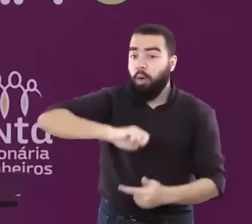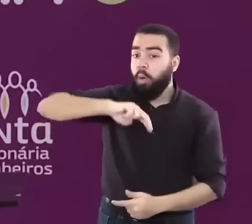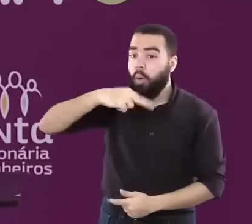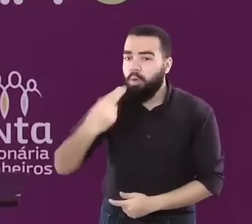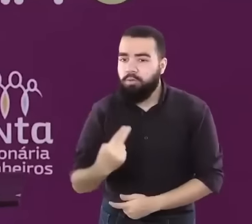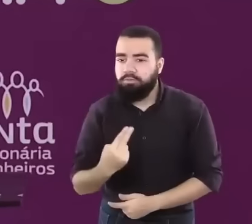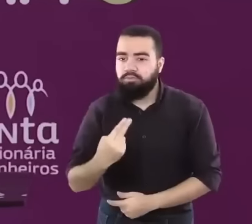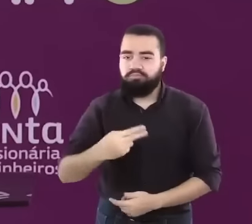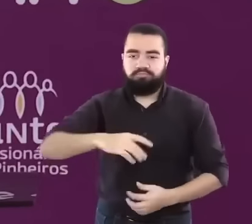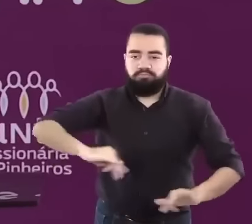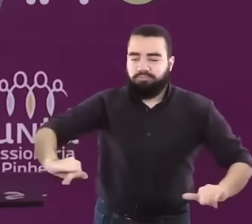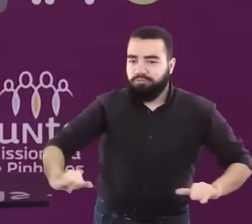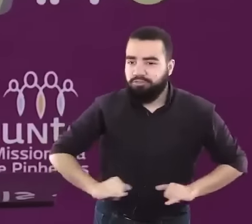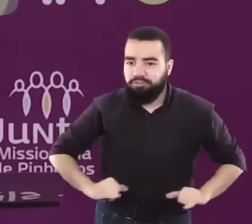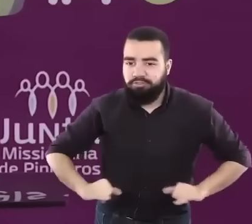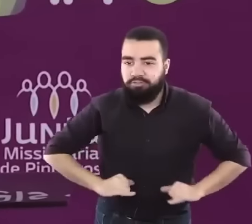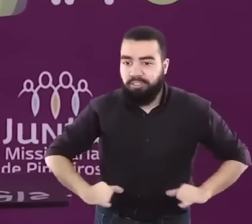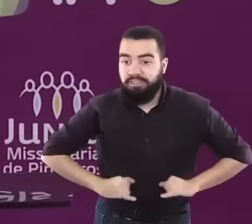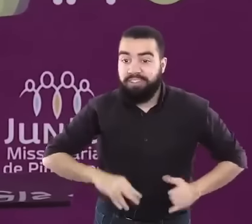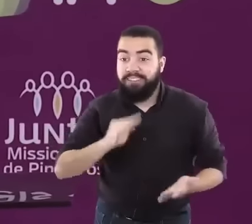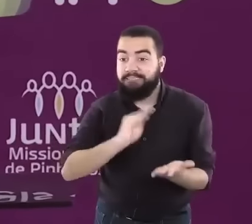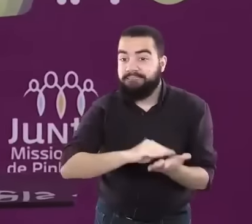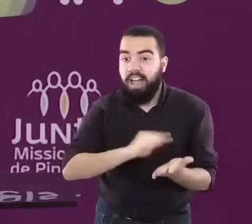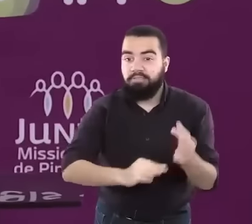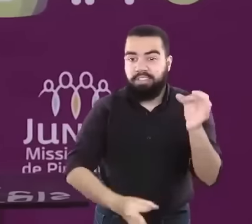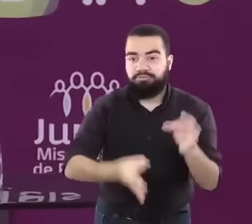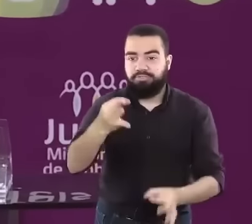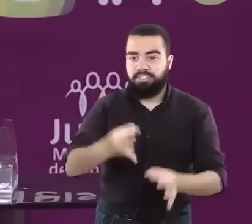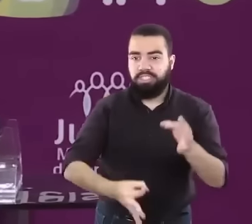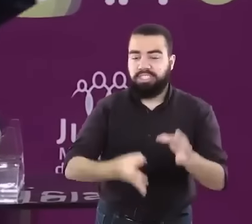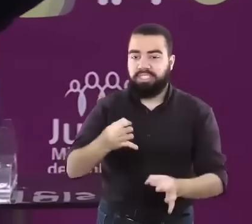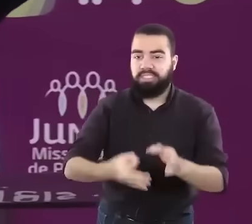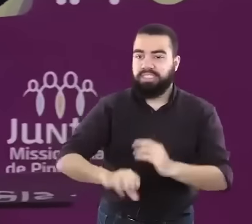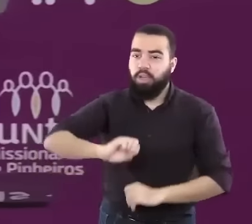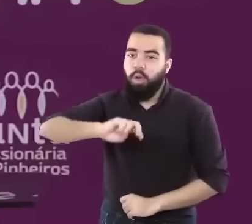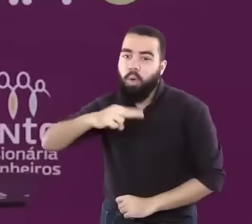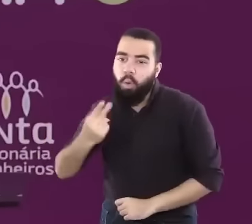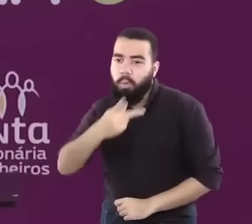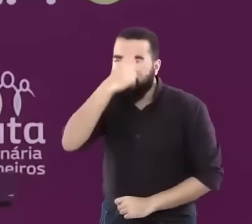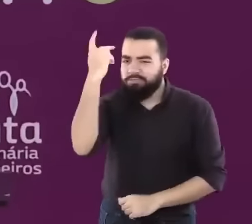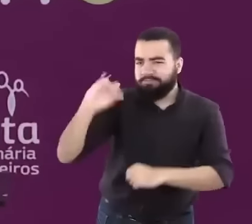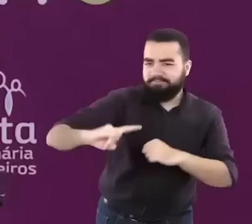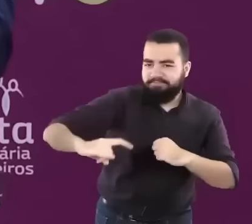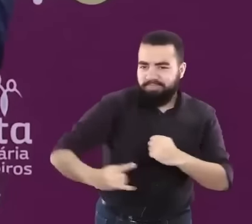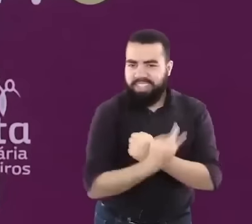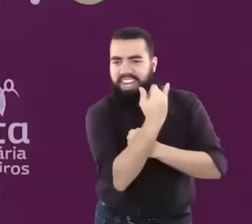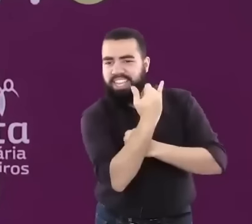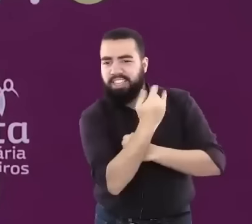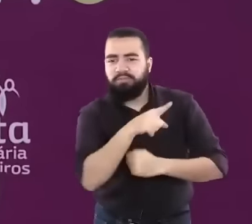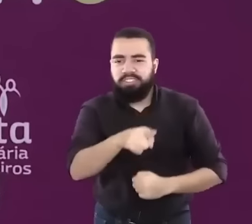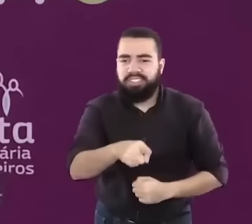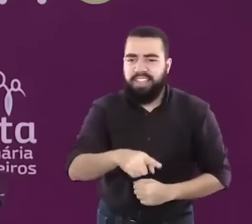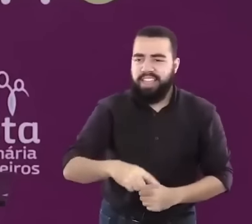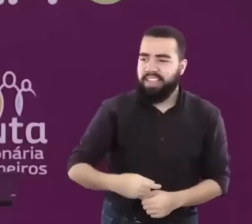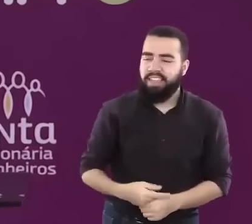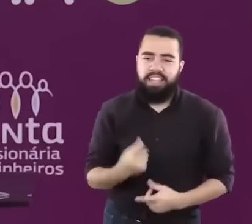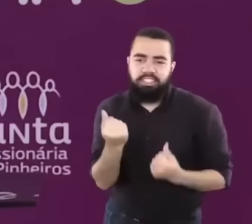alguma perseguição injusta se você levou algum golpe se você foi enganado